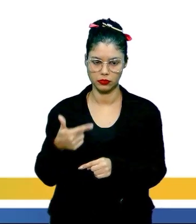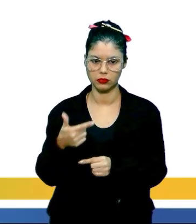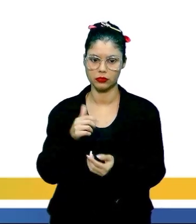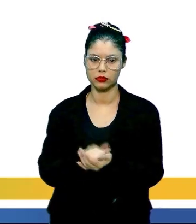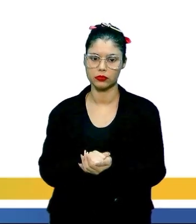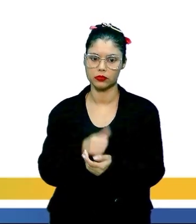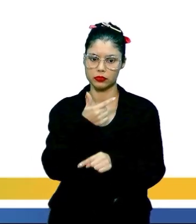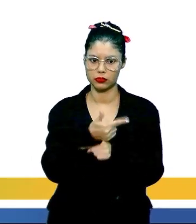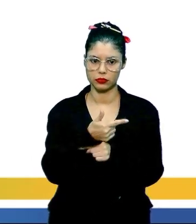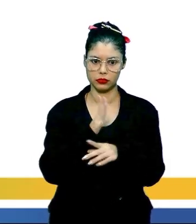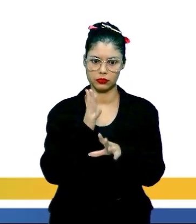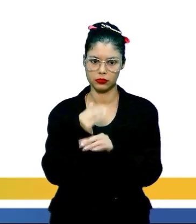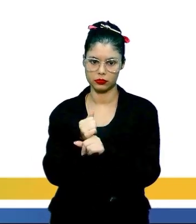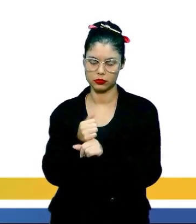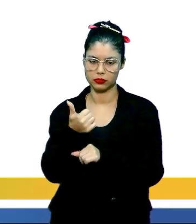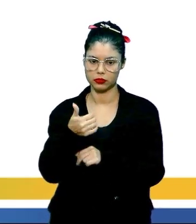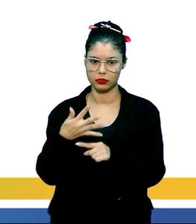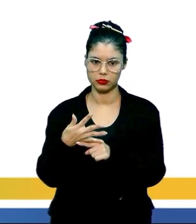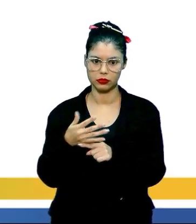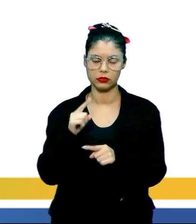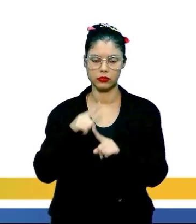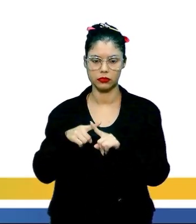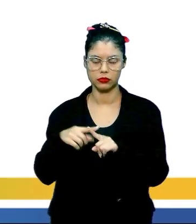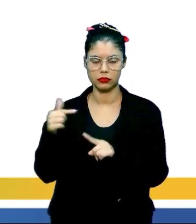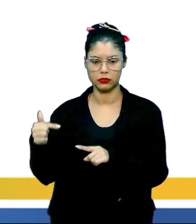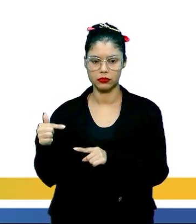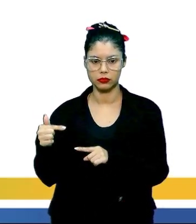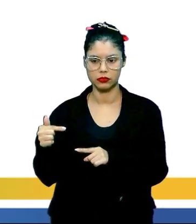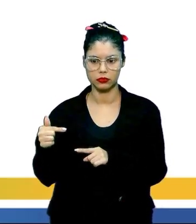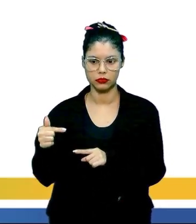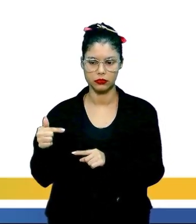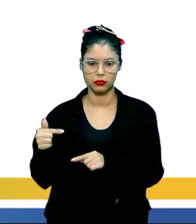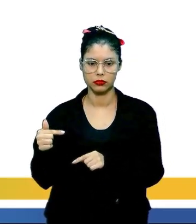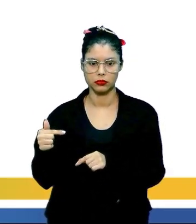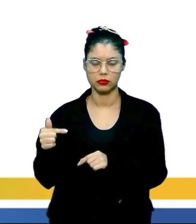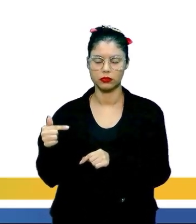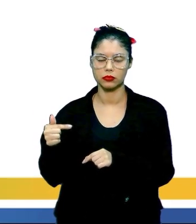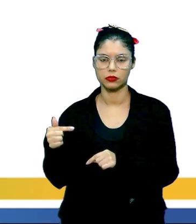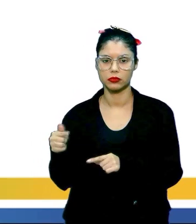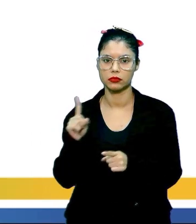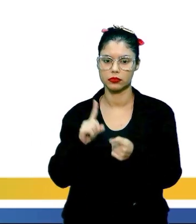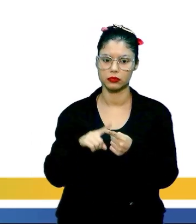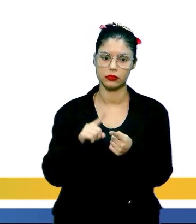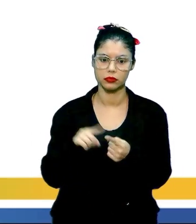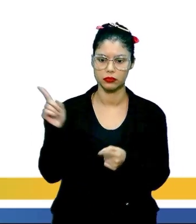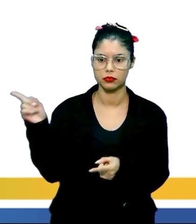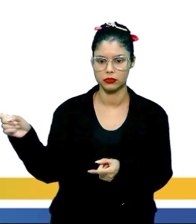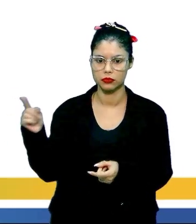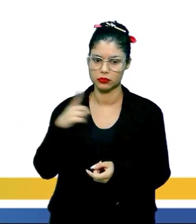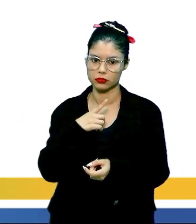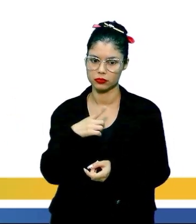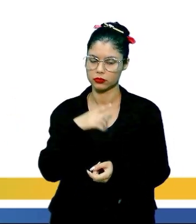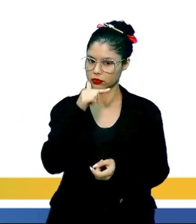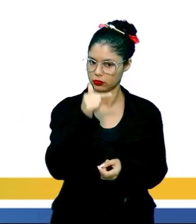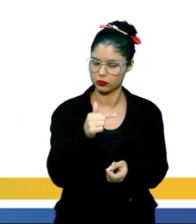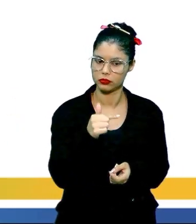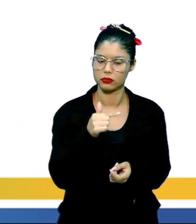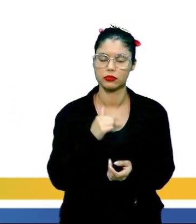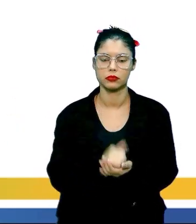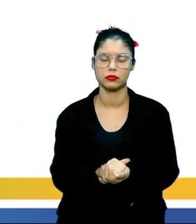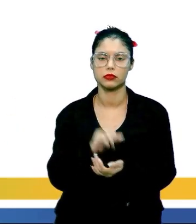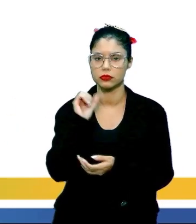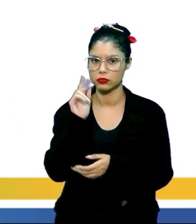O primeiro é 2, o último é 14. Por que está multiplicando por 7? Porque aqui tem 7